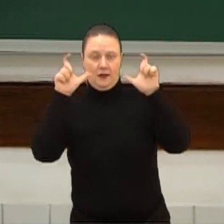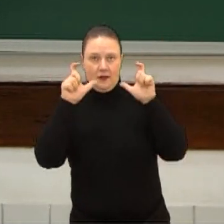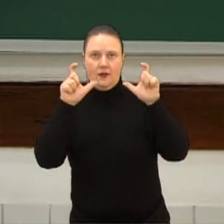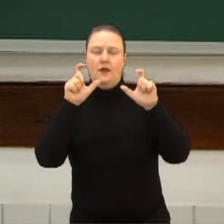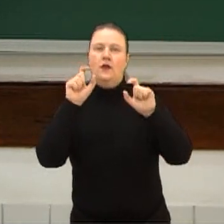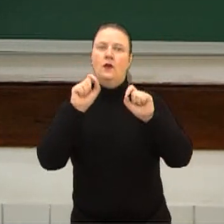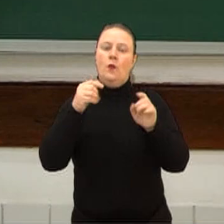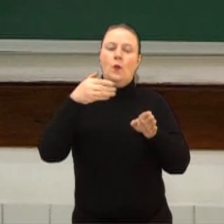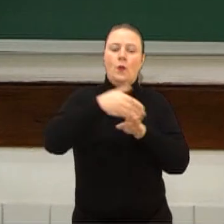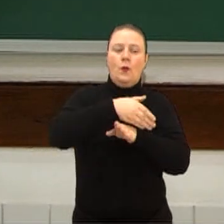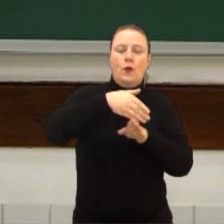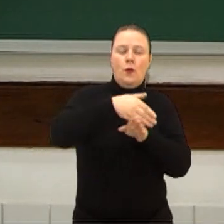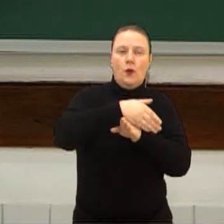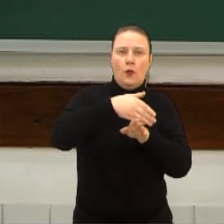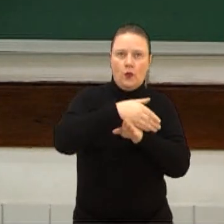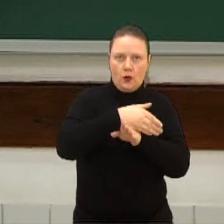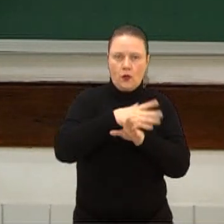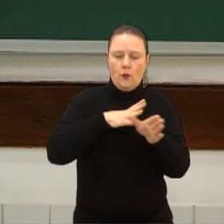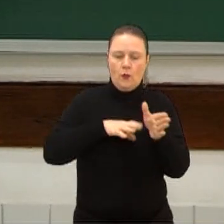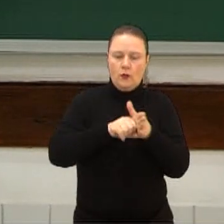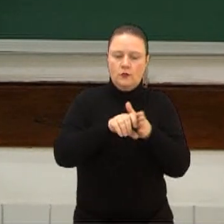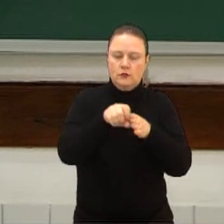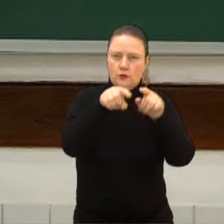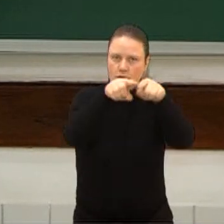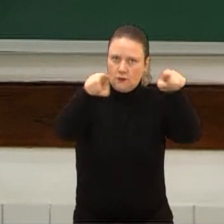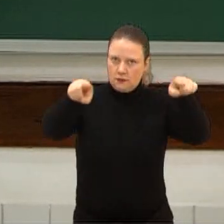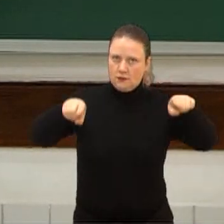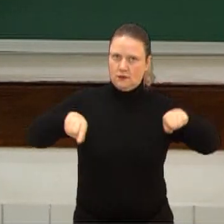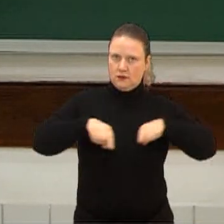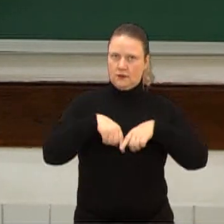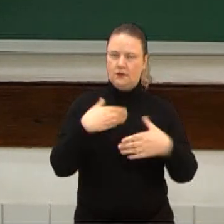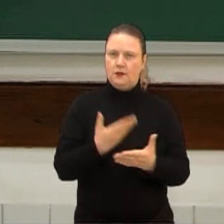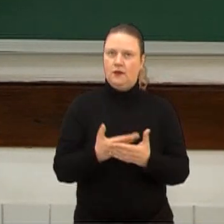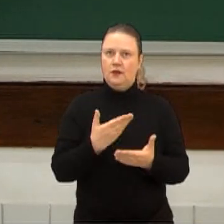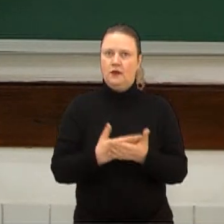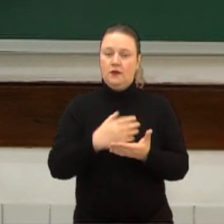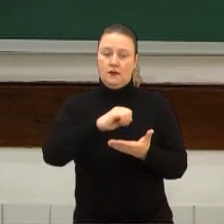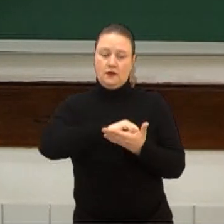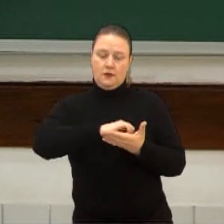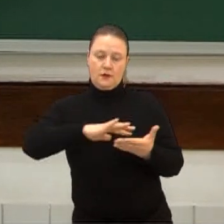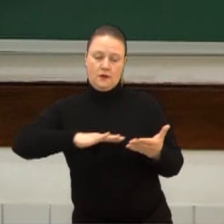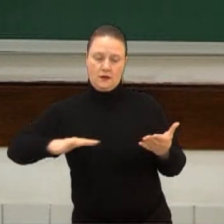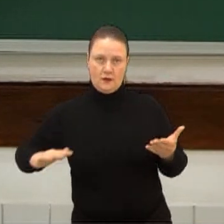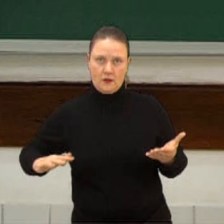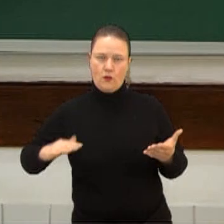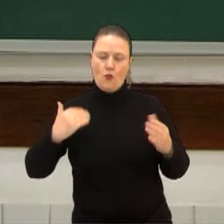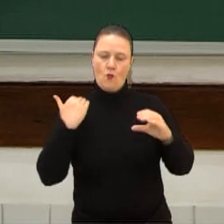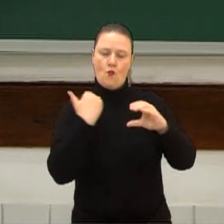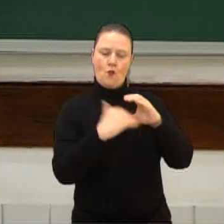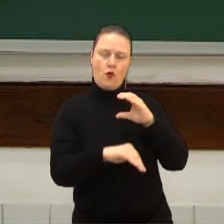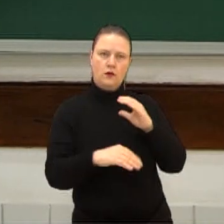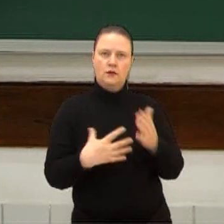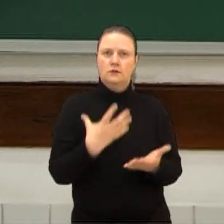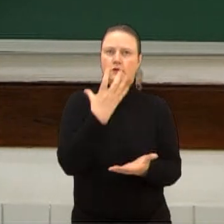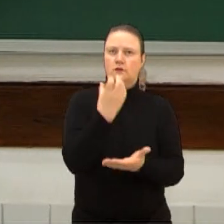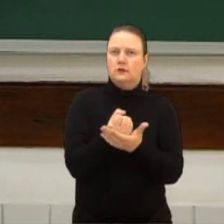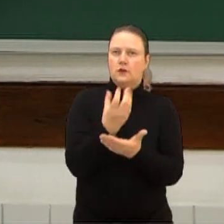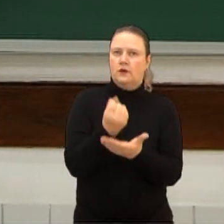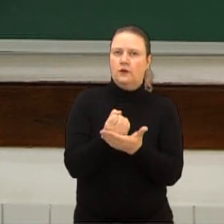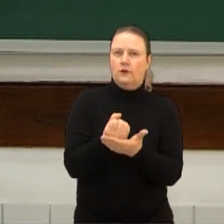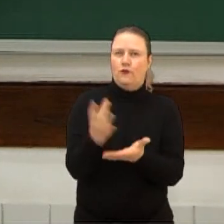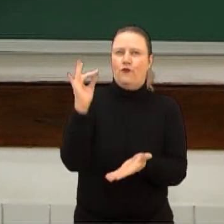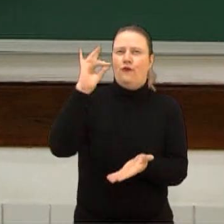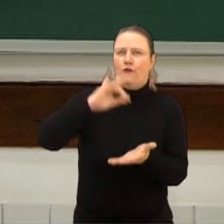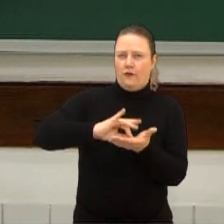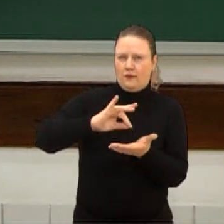o acesso ao link número 1, execute a atividade obrigatória, realize essa atividade, envie e aí sim sua presença está